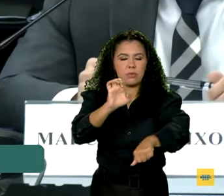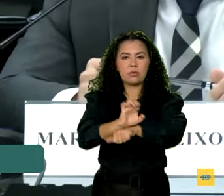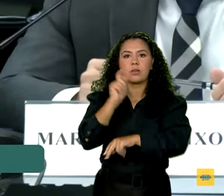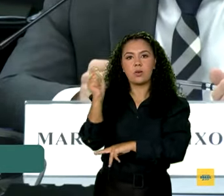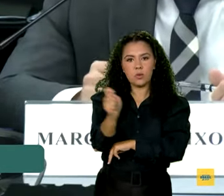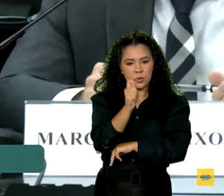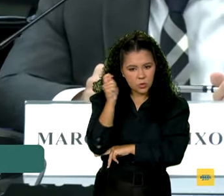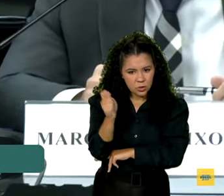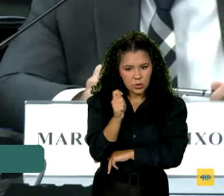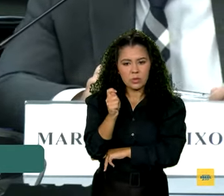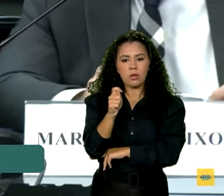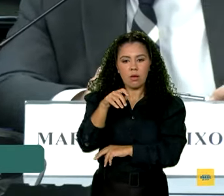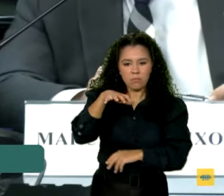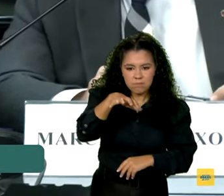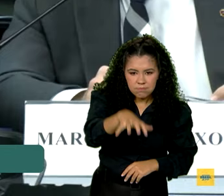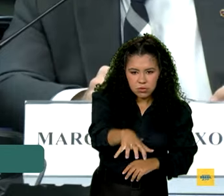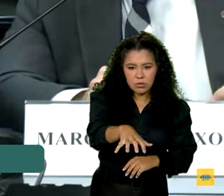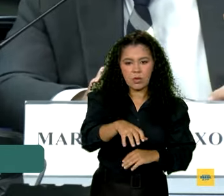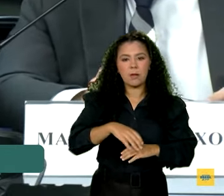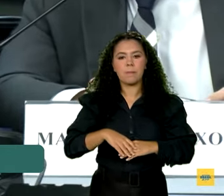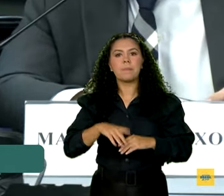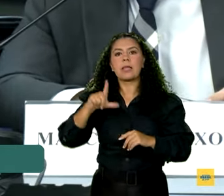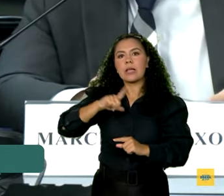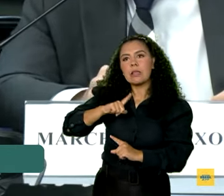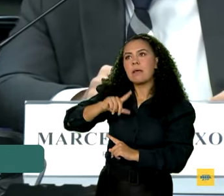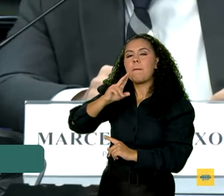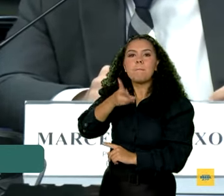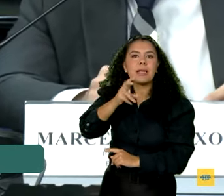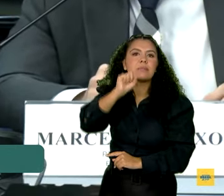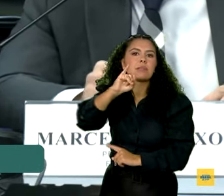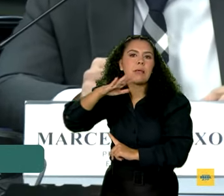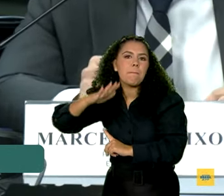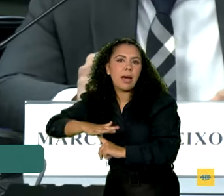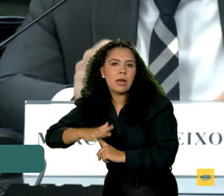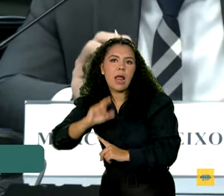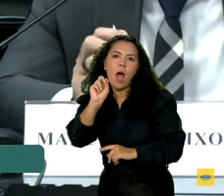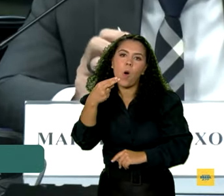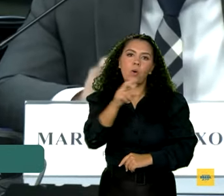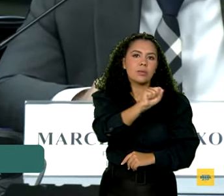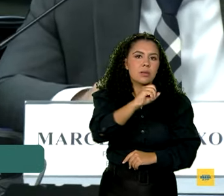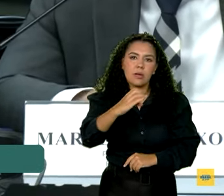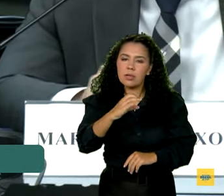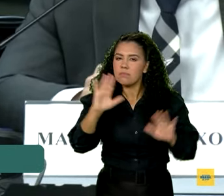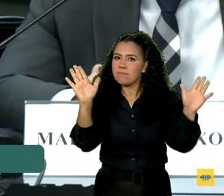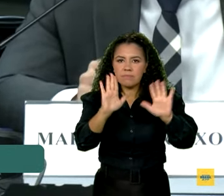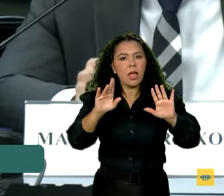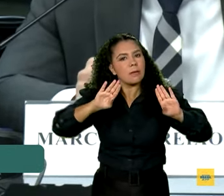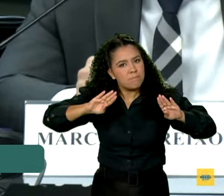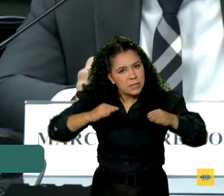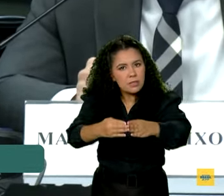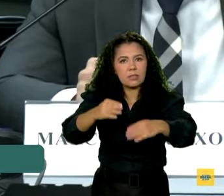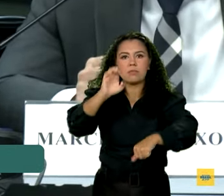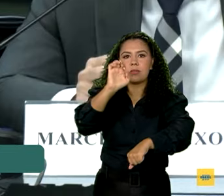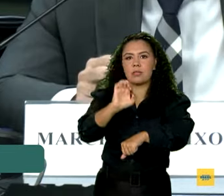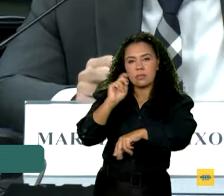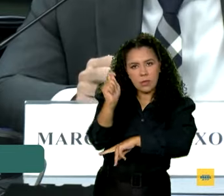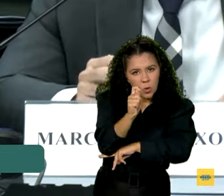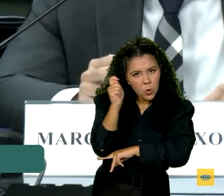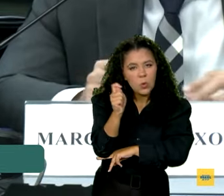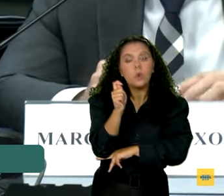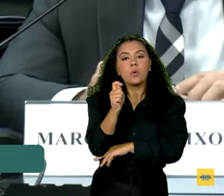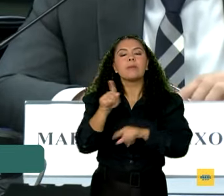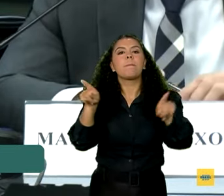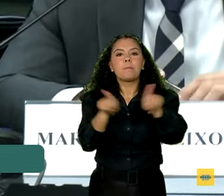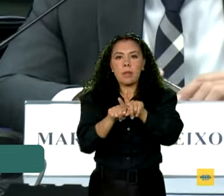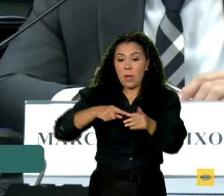operadores de crédito atuem no Paraná ou atuem em Santa Catarina, por exemplo, estados ali do sul do país. E já assumimos